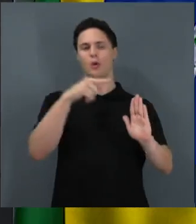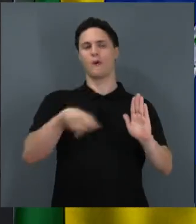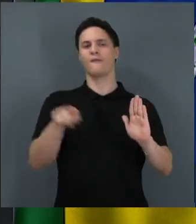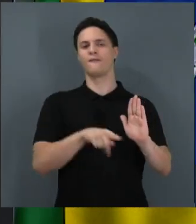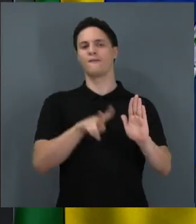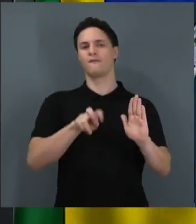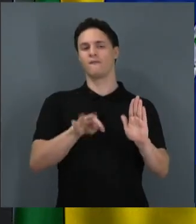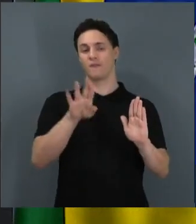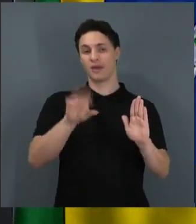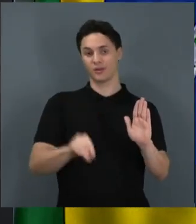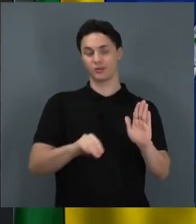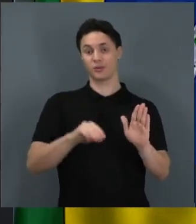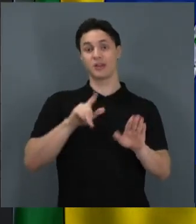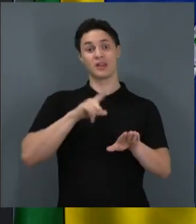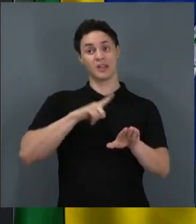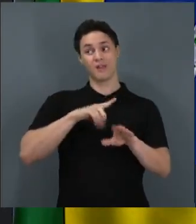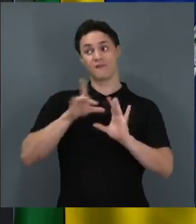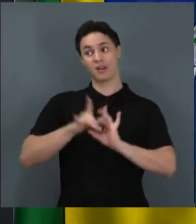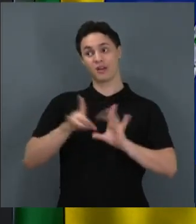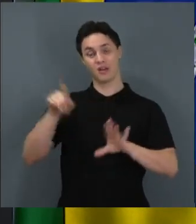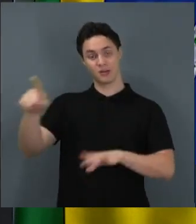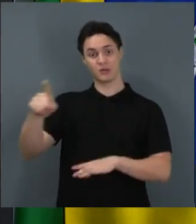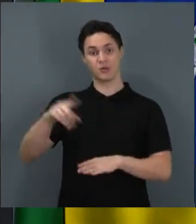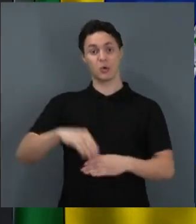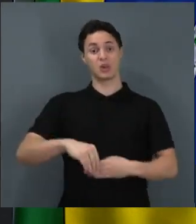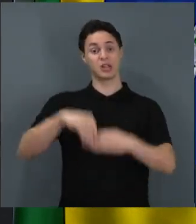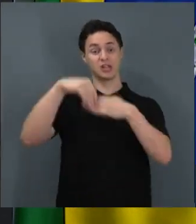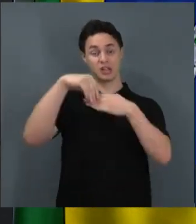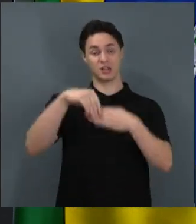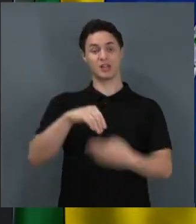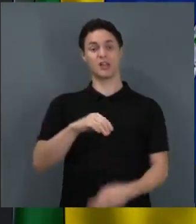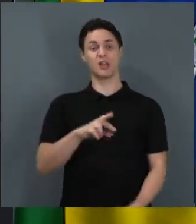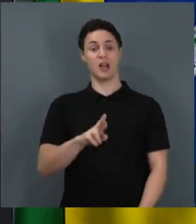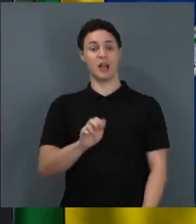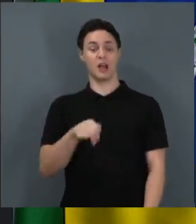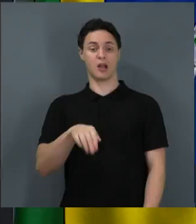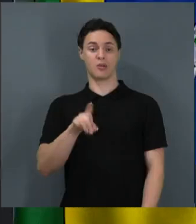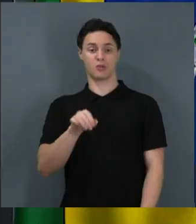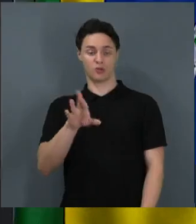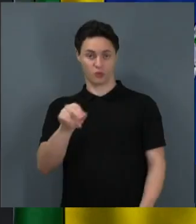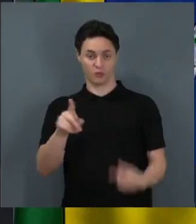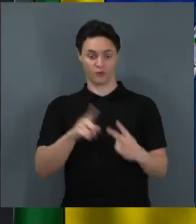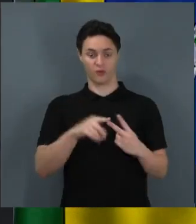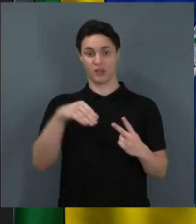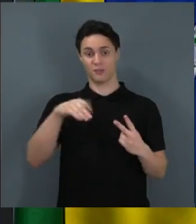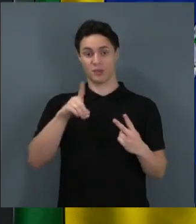Rodrigues, do eminente líder do MDB, Humberto Costa,